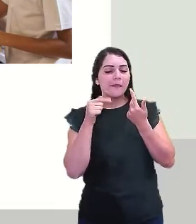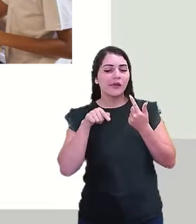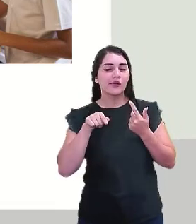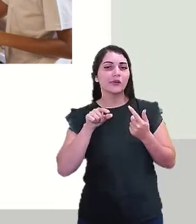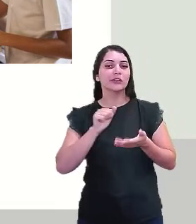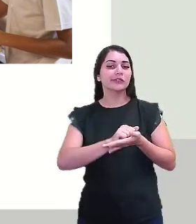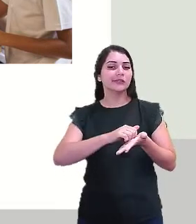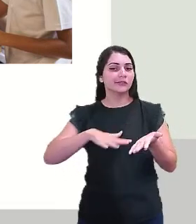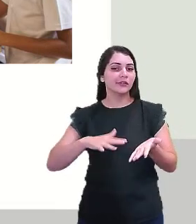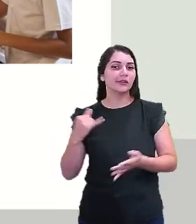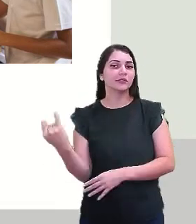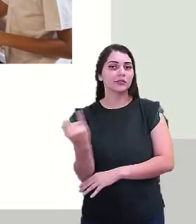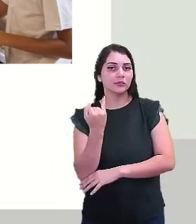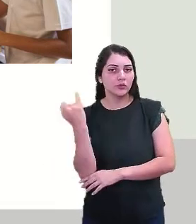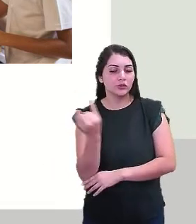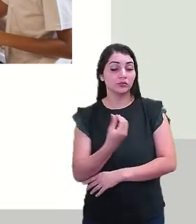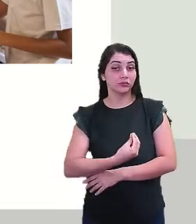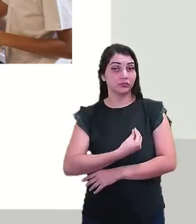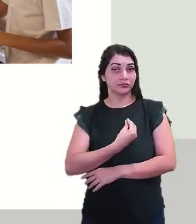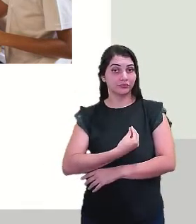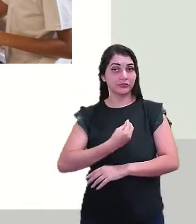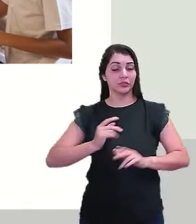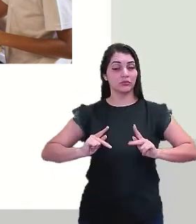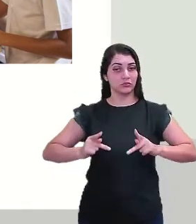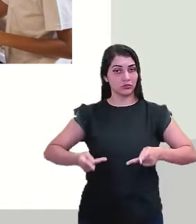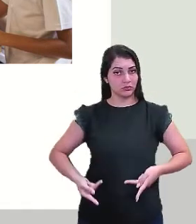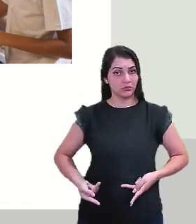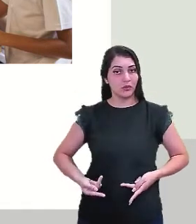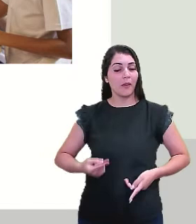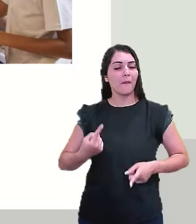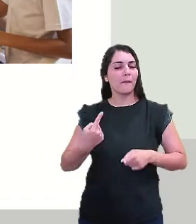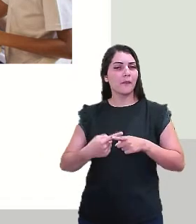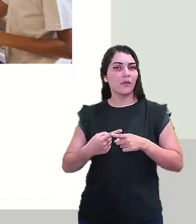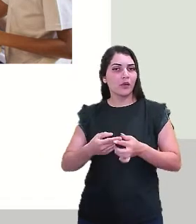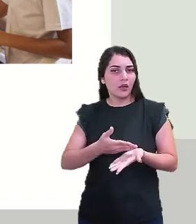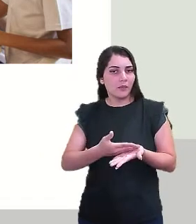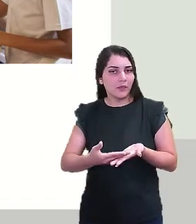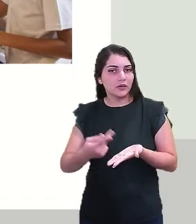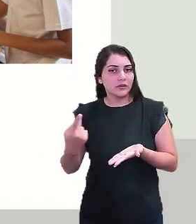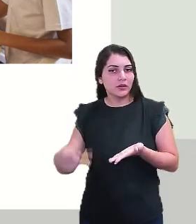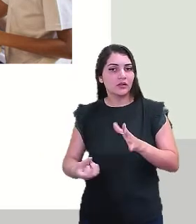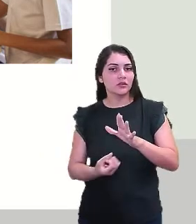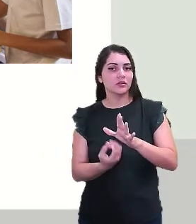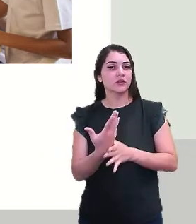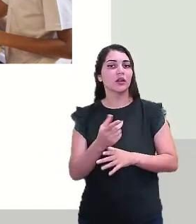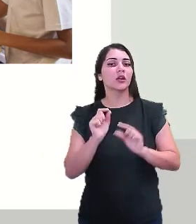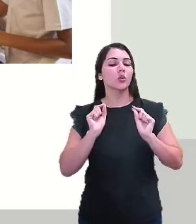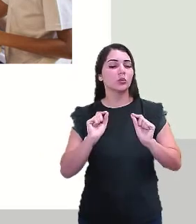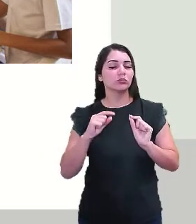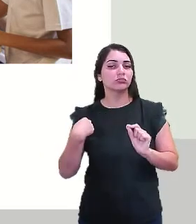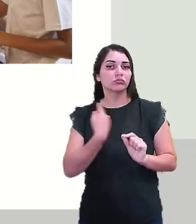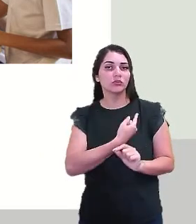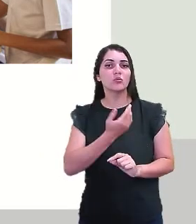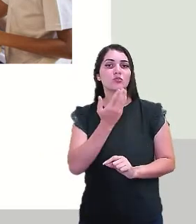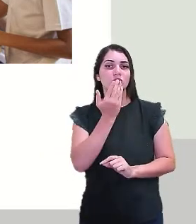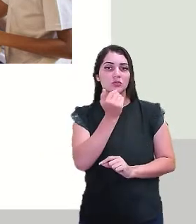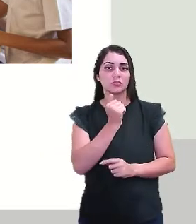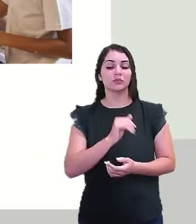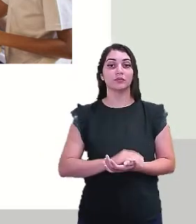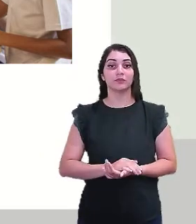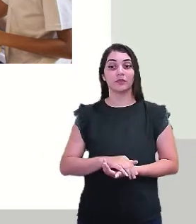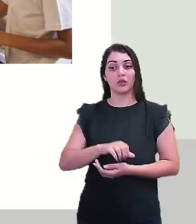muito importantes para a vida dos seres humanos, pois é a partir delas que são produzidos os nossos alimentos.